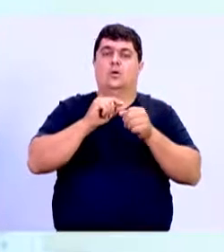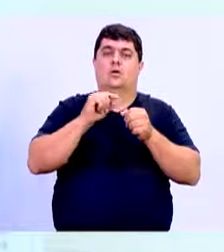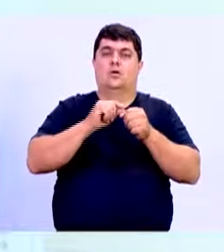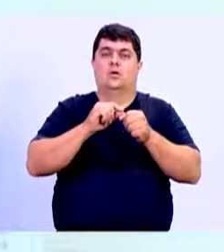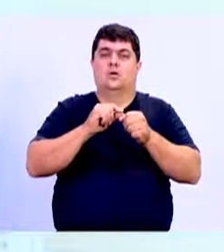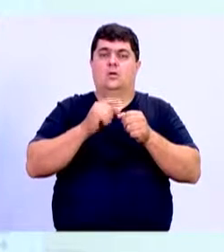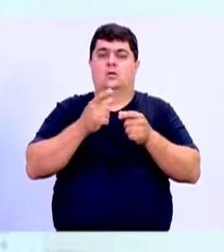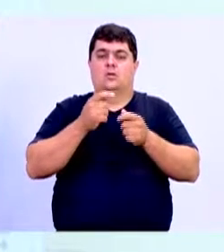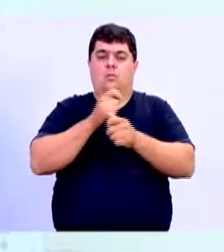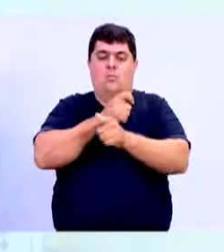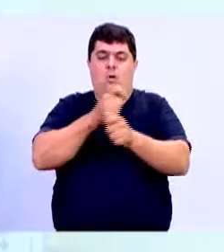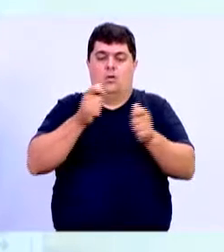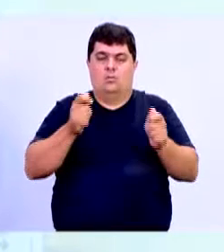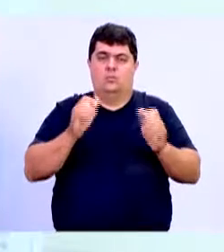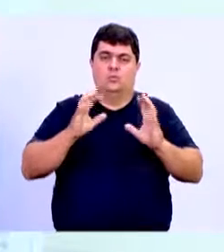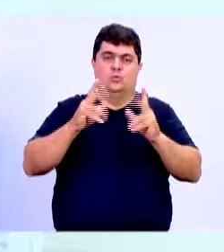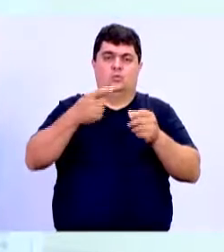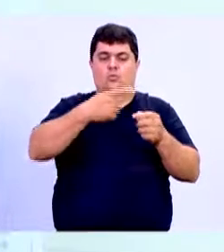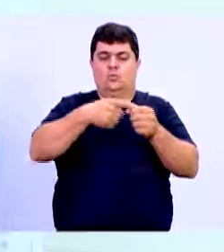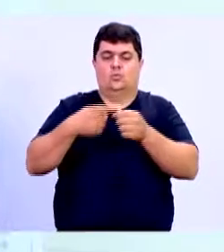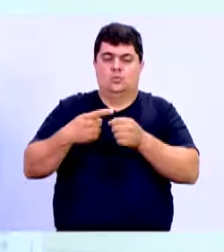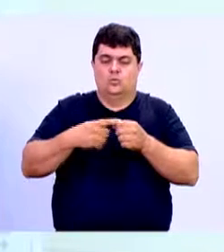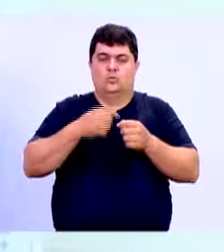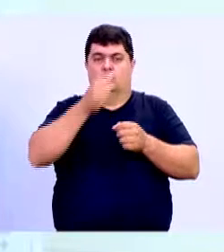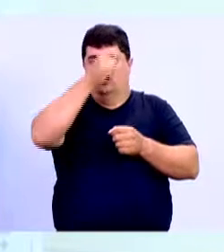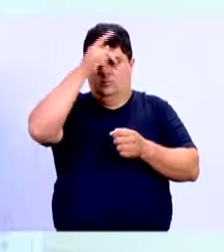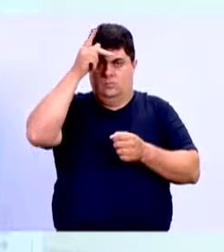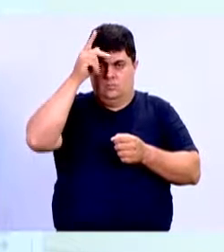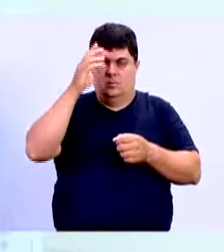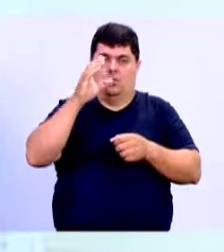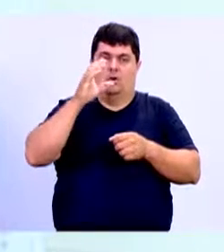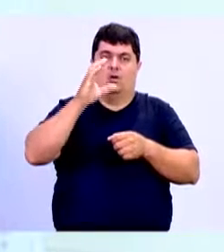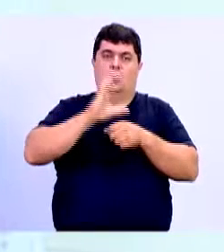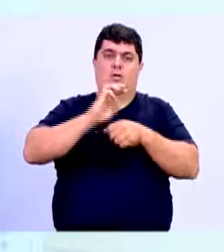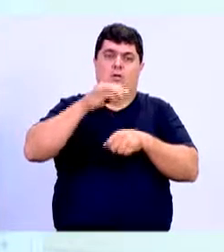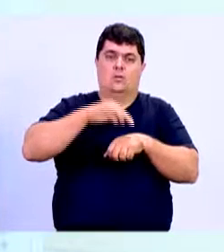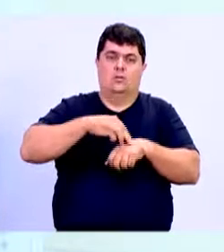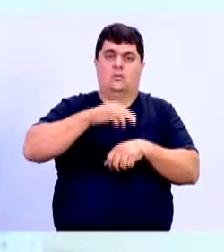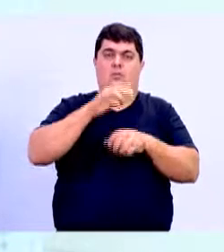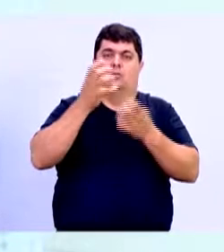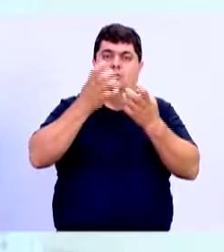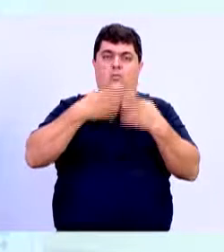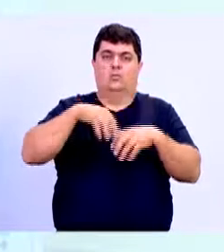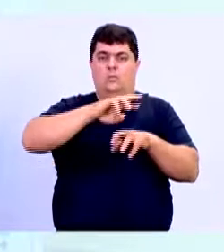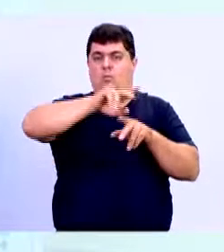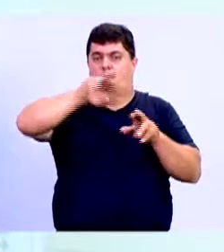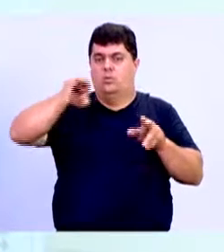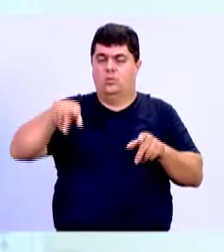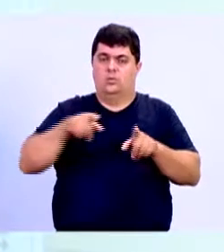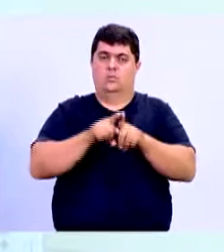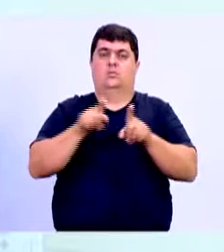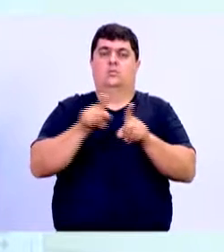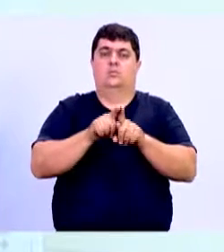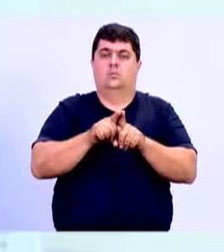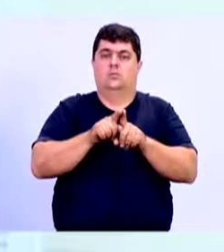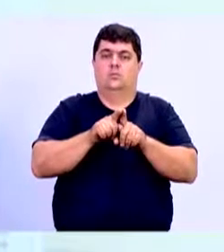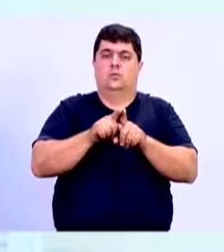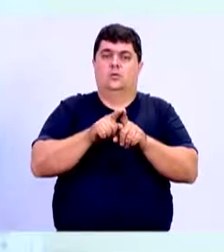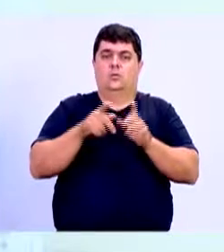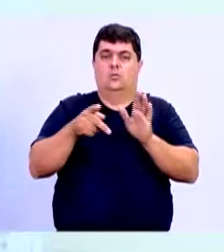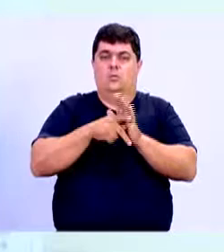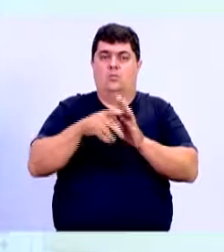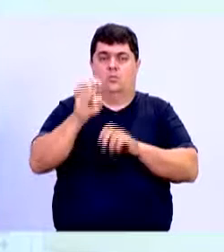contas mensal de todos os entes municipais, prefeituras, câmaras, institutos, fundos e também do executivo